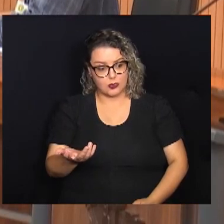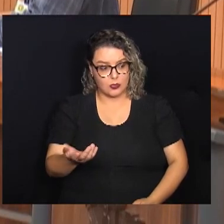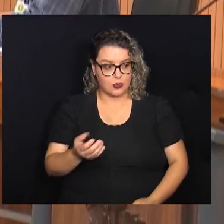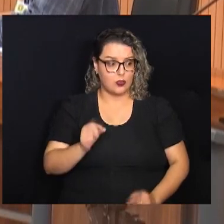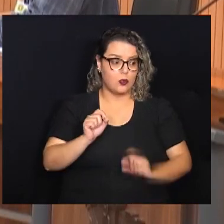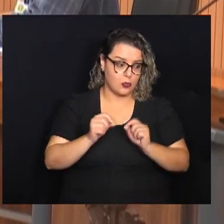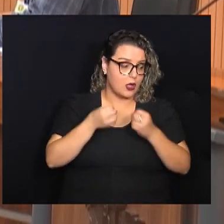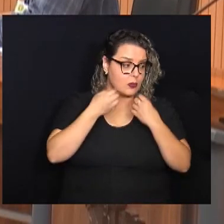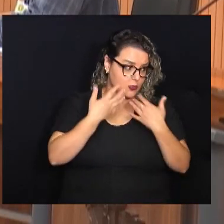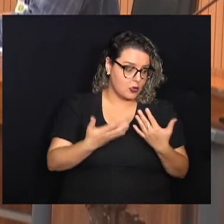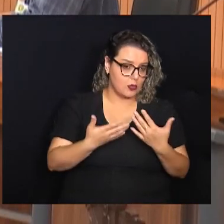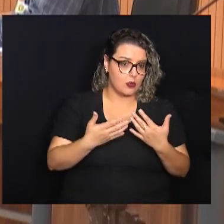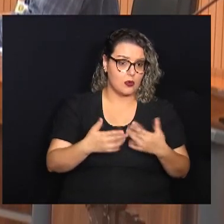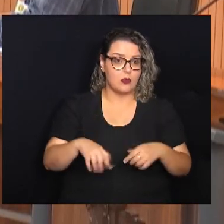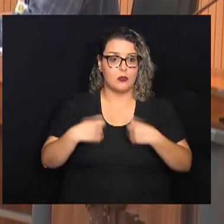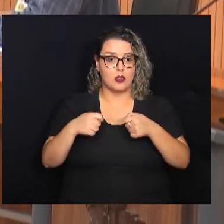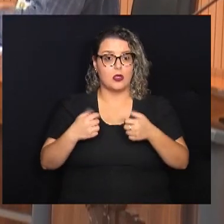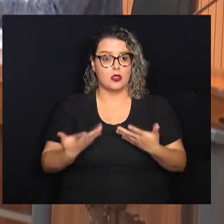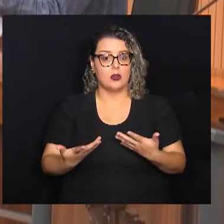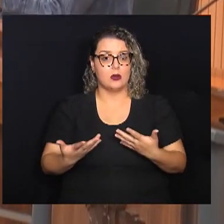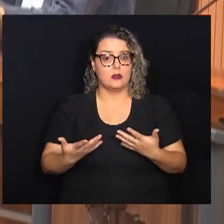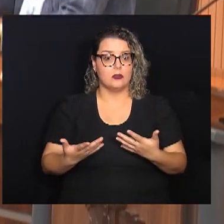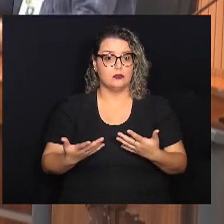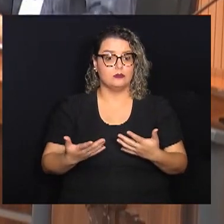fórum, da frente parlamentar,